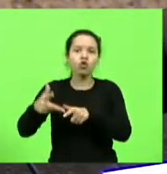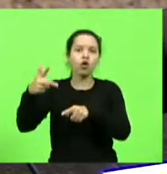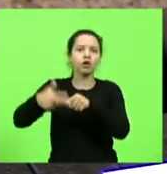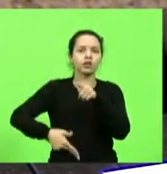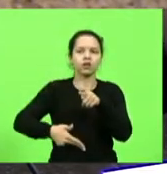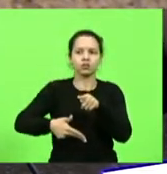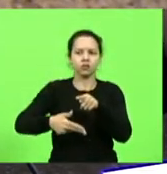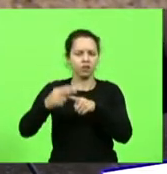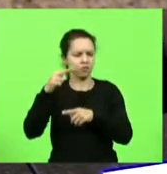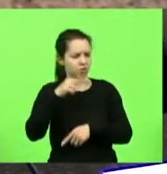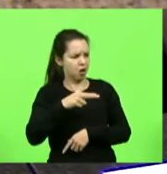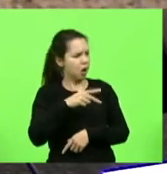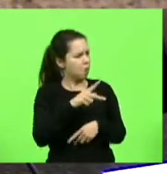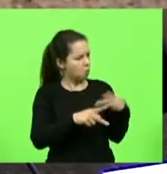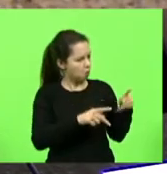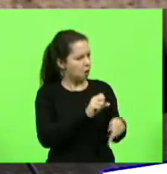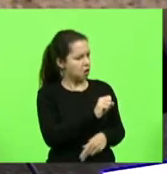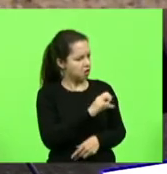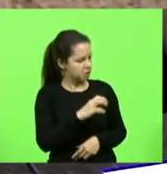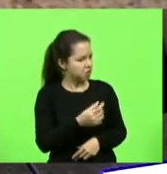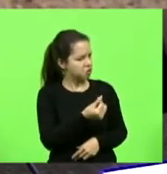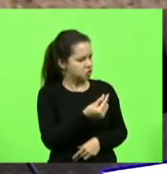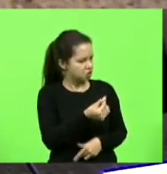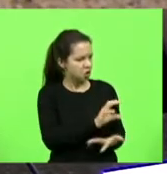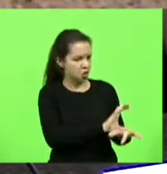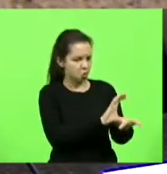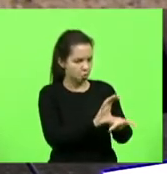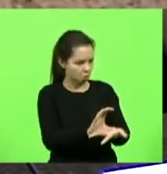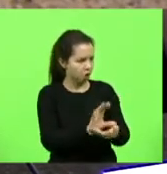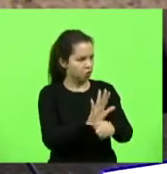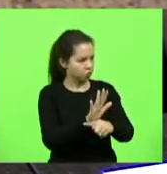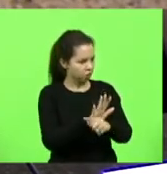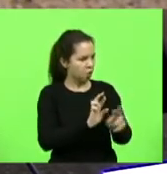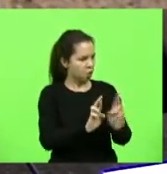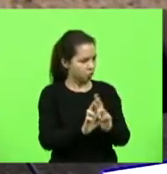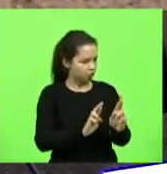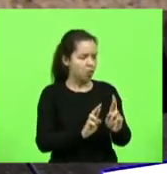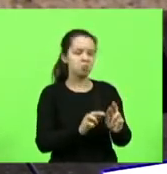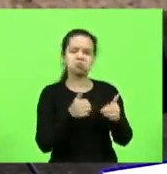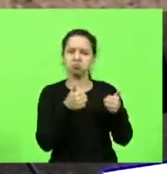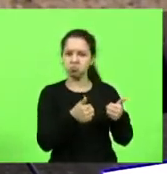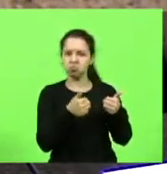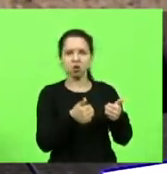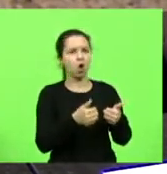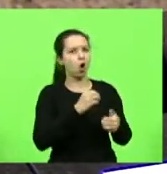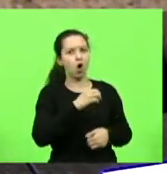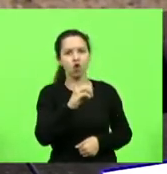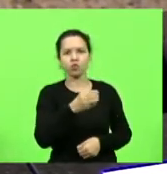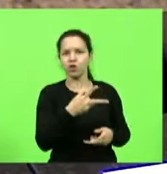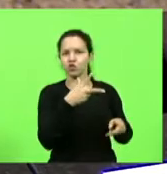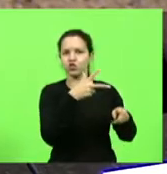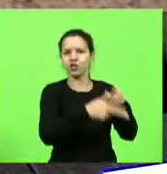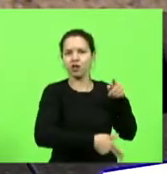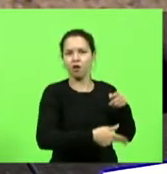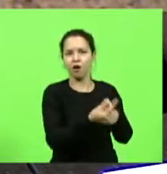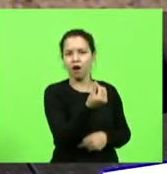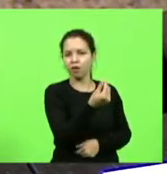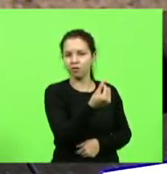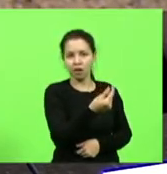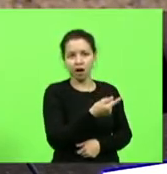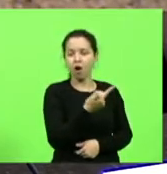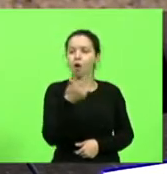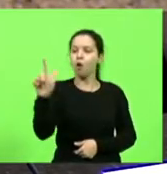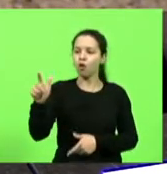opa, tem os catarinenses lá oferecendo dinheiro para investir em rodovia federal? Fechou, vamos cortar dinheiro para eles e vamos investir em